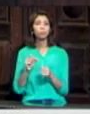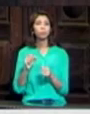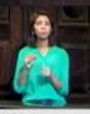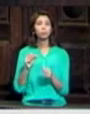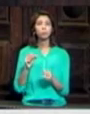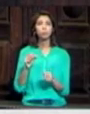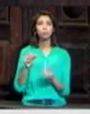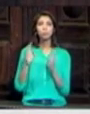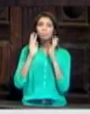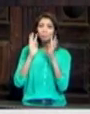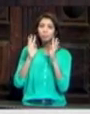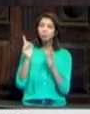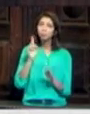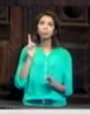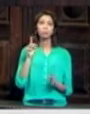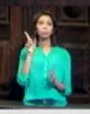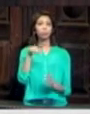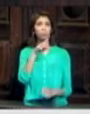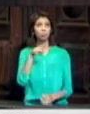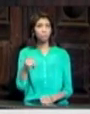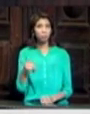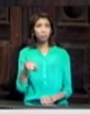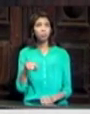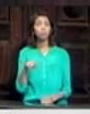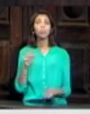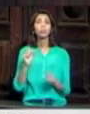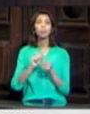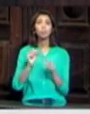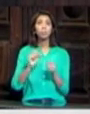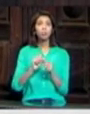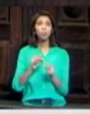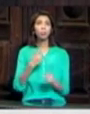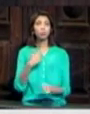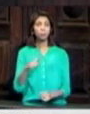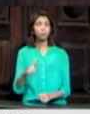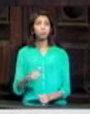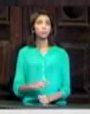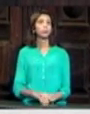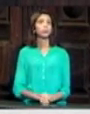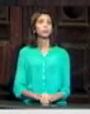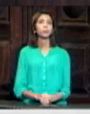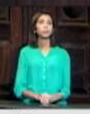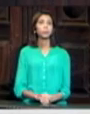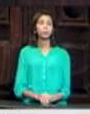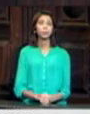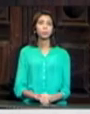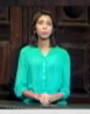desconsiderada pelo tribunal e que haja o chamamento de uma